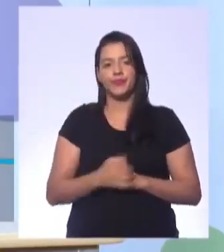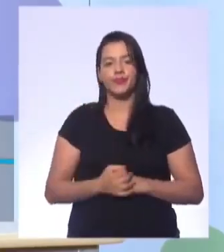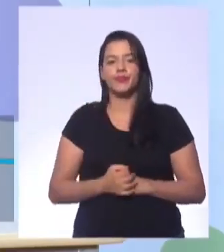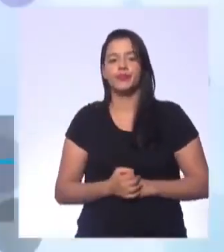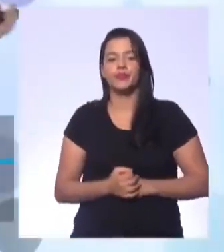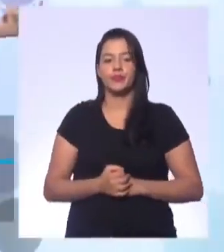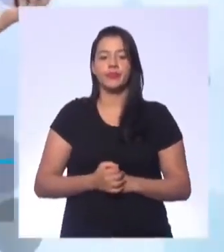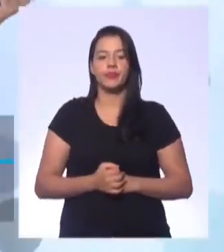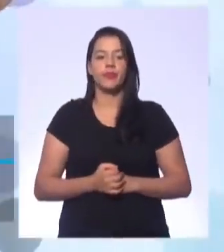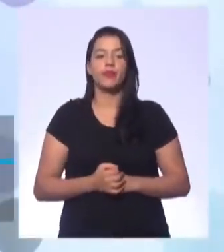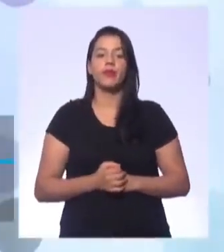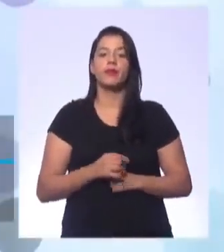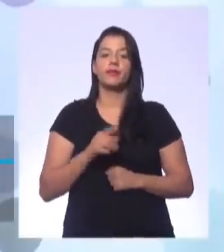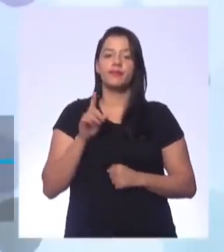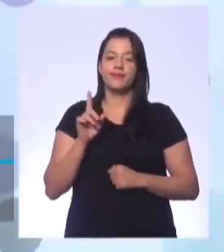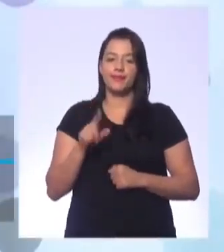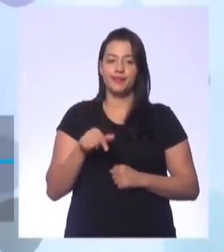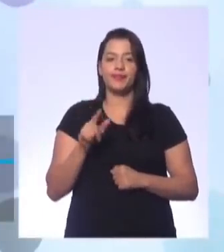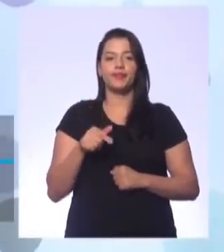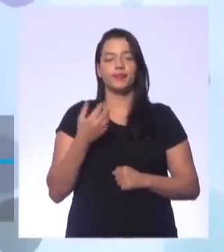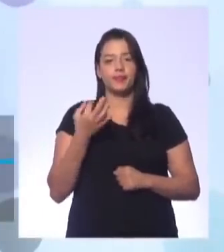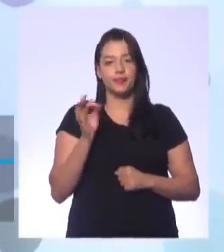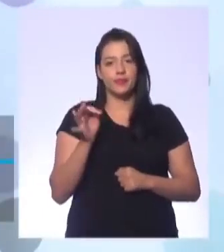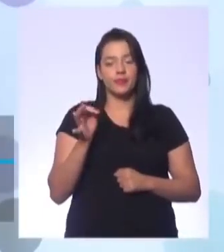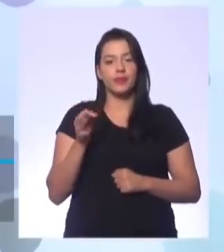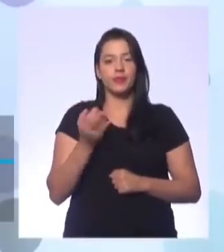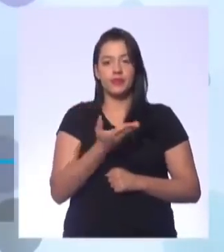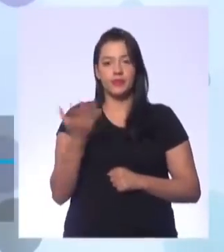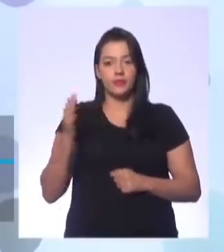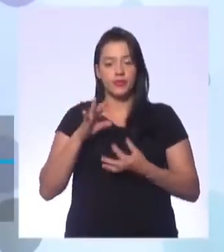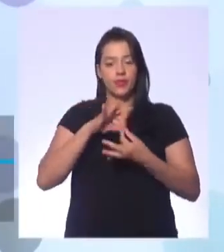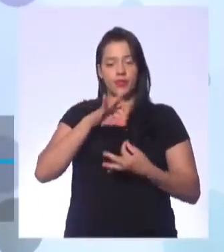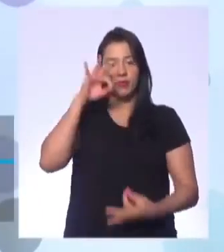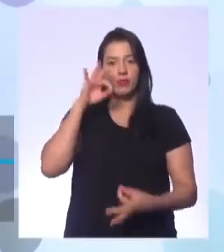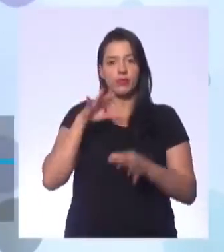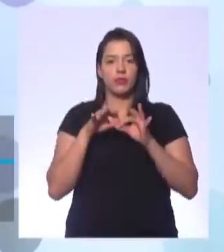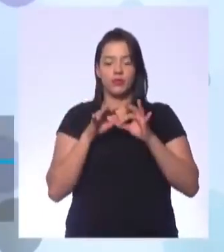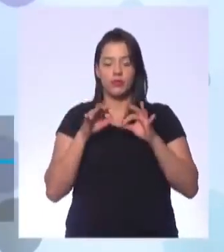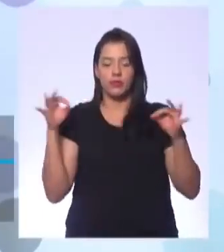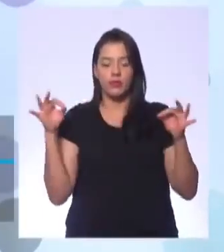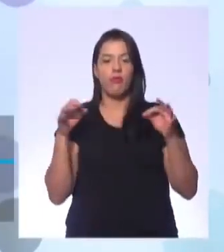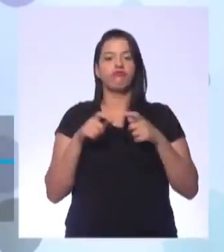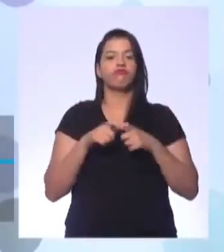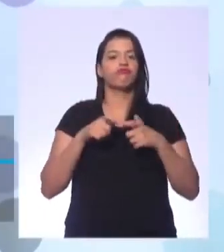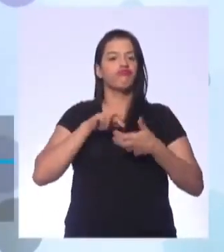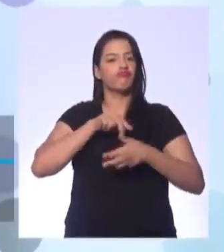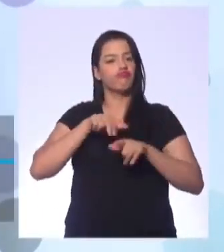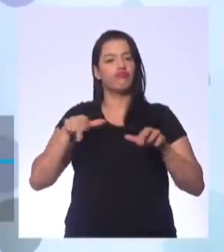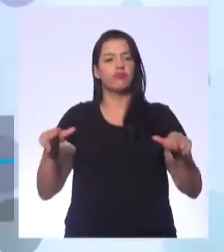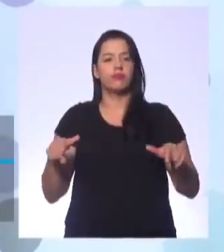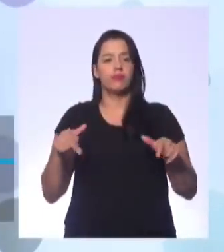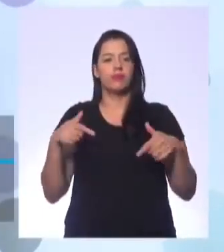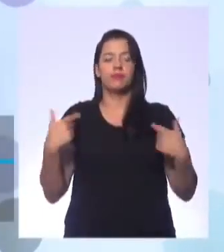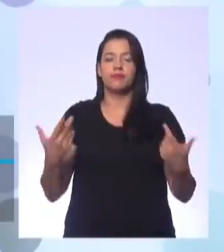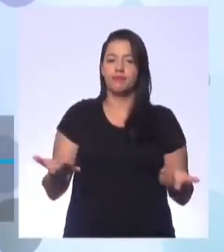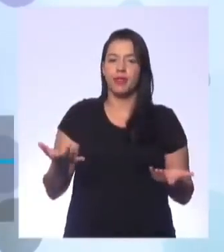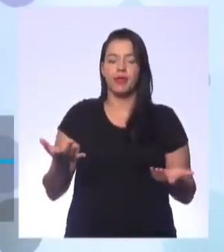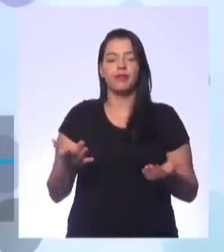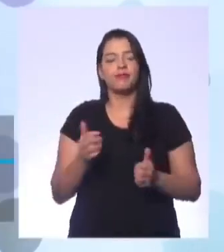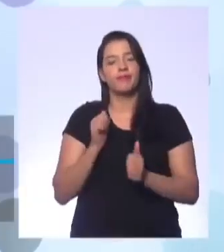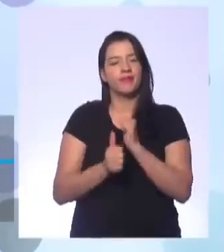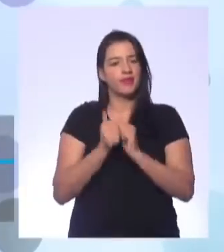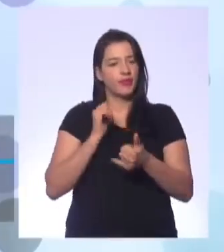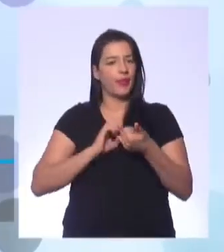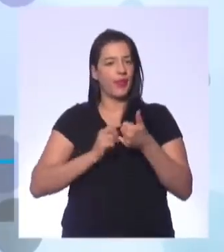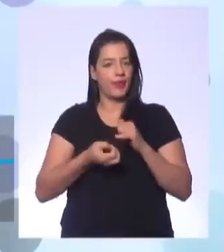tá boa essa ideia mesmo Vocês poderiam ter usado o comprimento largura que o exercício anterior eu fui no feijão com arroz que nem